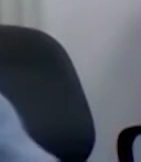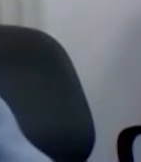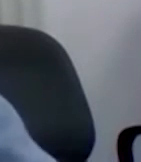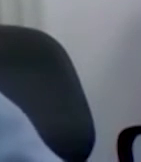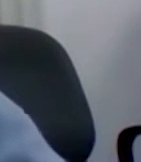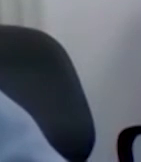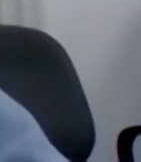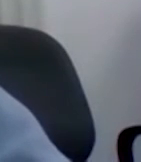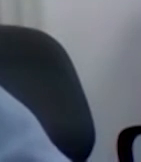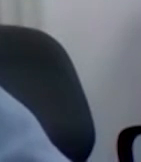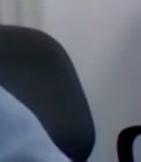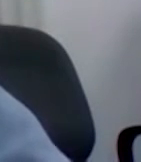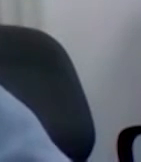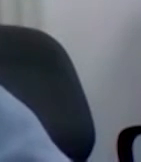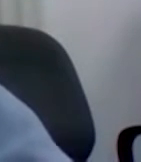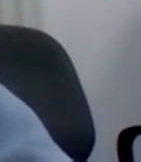Porém,